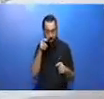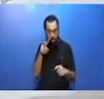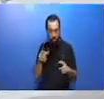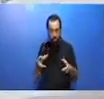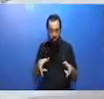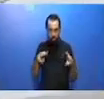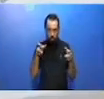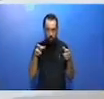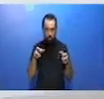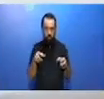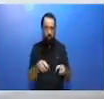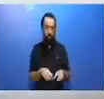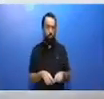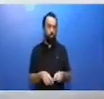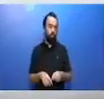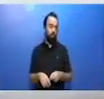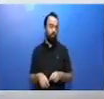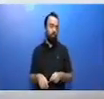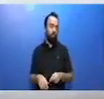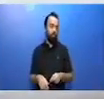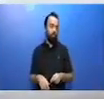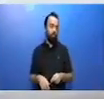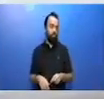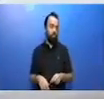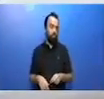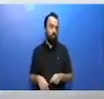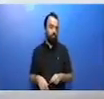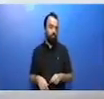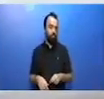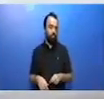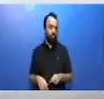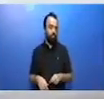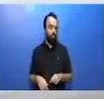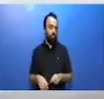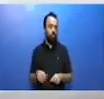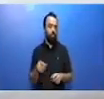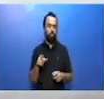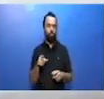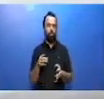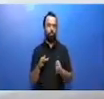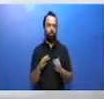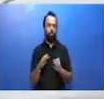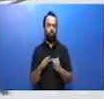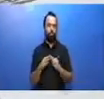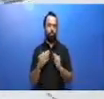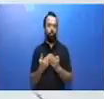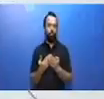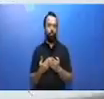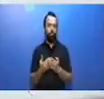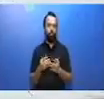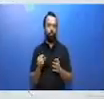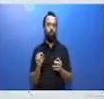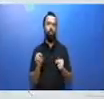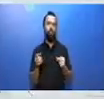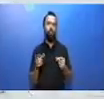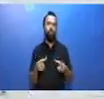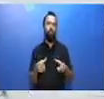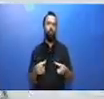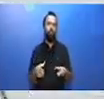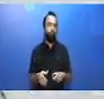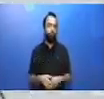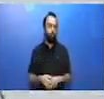existem bairros pequenininhos que a gente mostrou. Barone. Onde fica a sua escola? Você consegue ver onde fica a sua